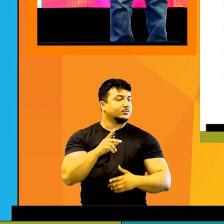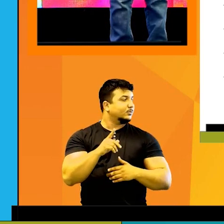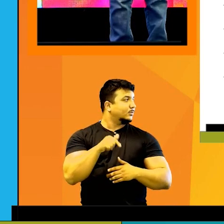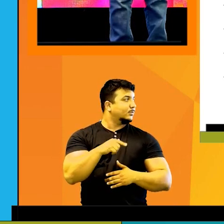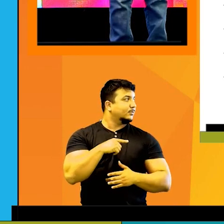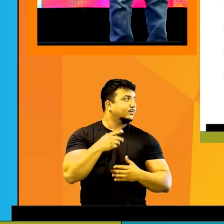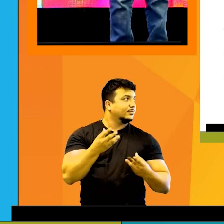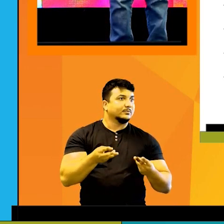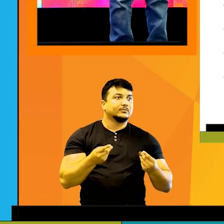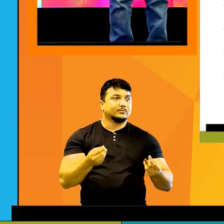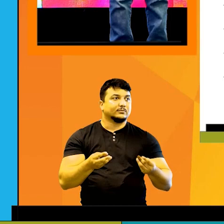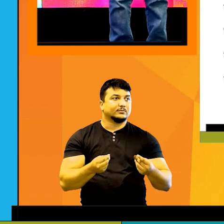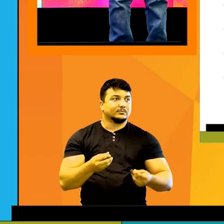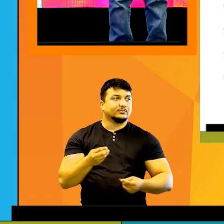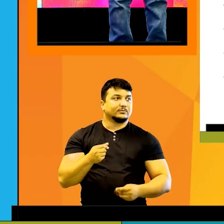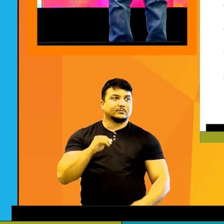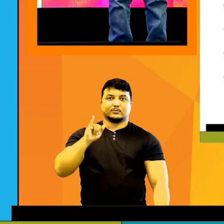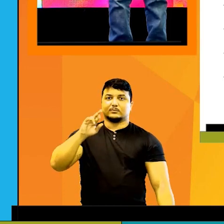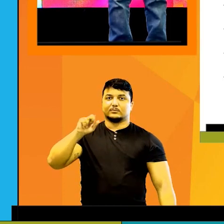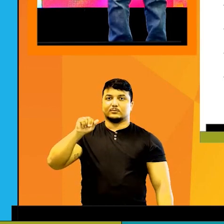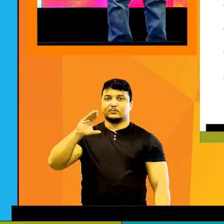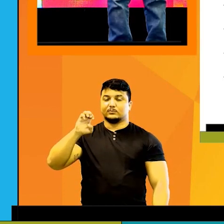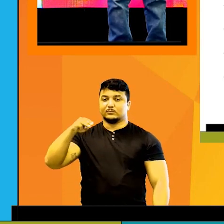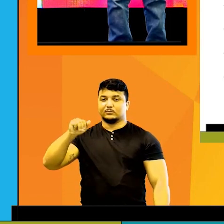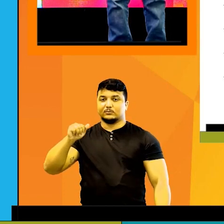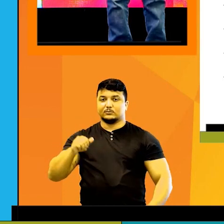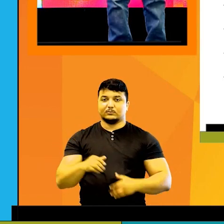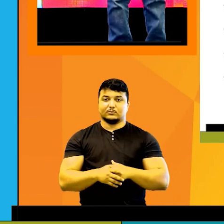né, mexeu com a Iracema, não tinha